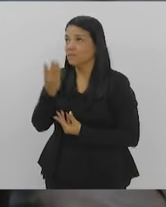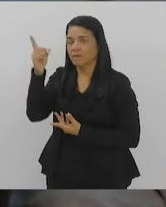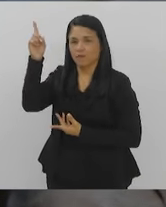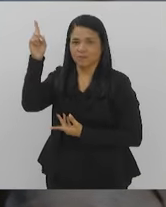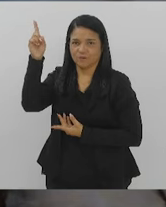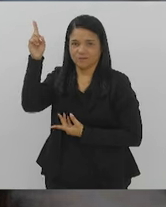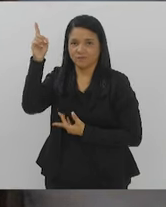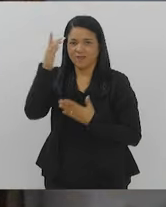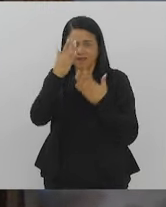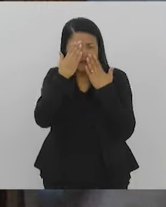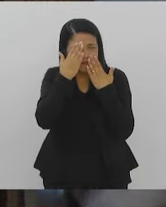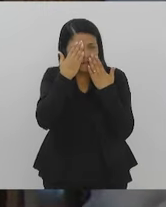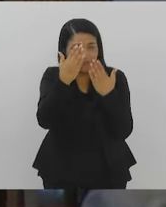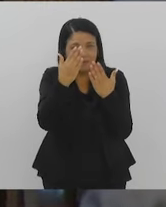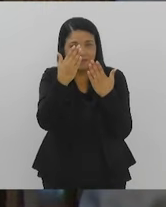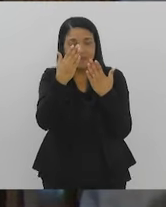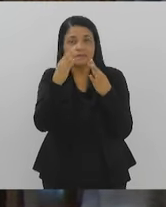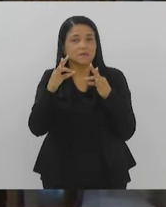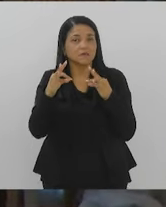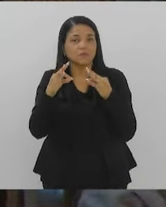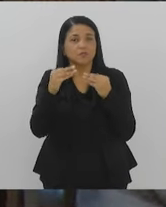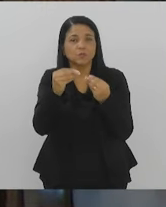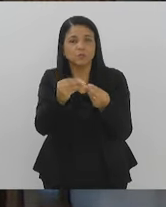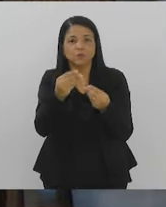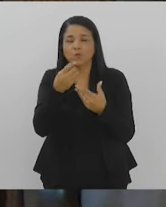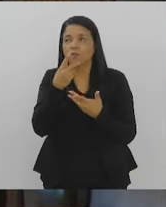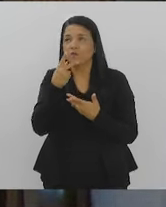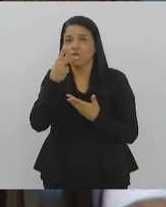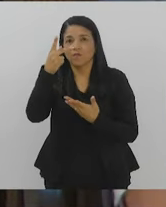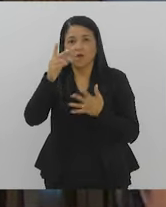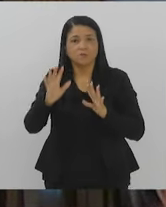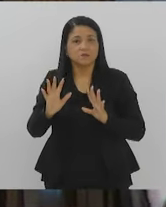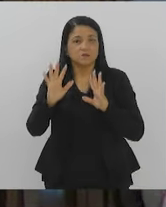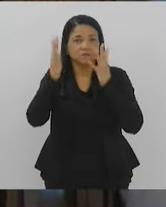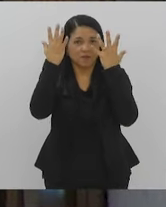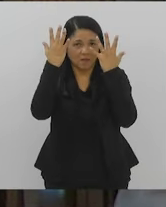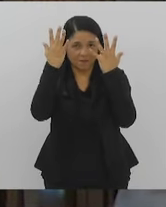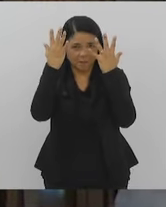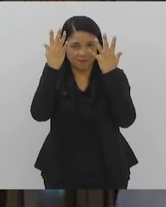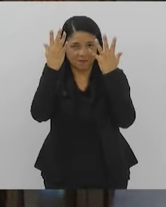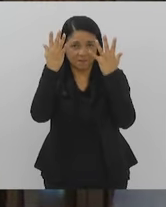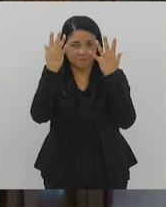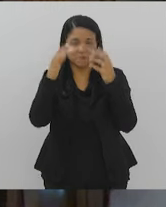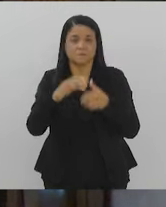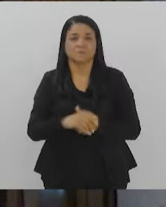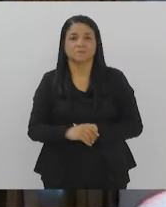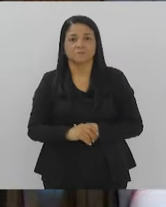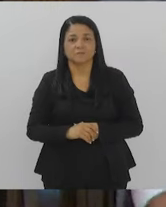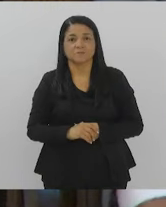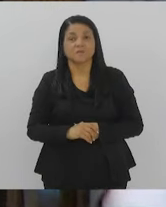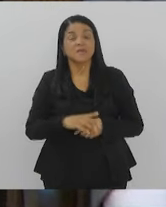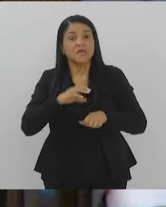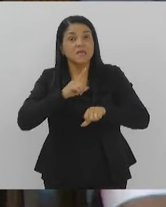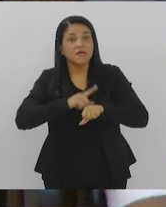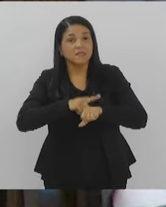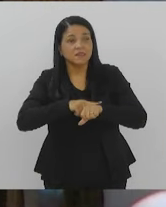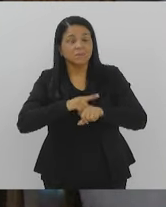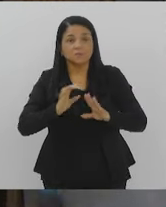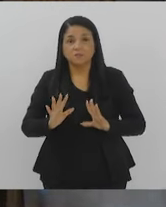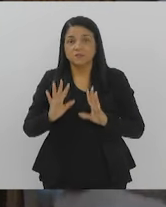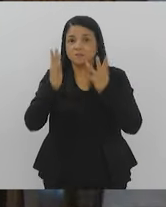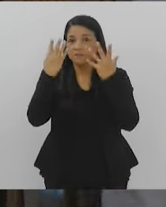e tudo que há em mim bendiga, celebre, em outras palavras. É tempo de celebrar a